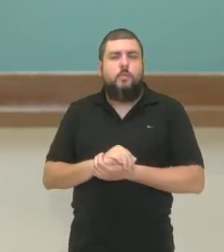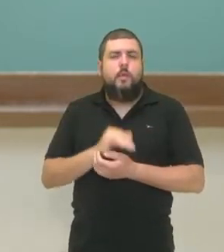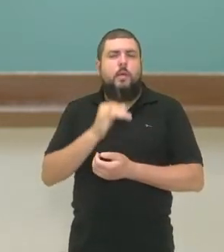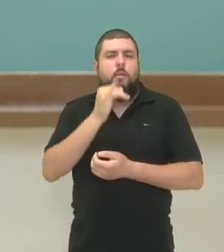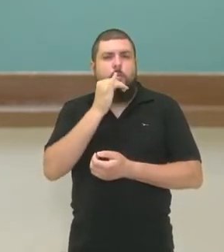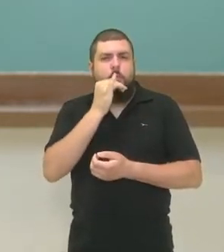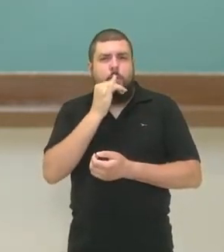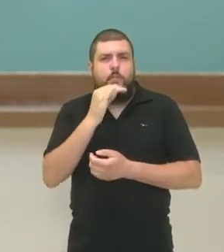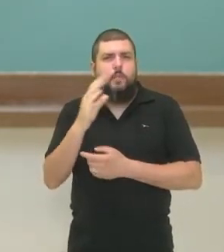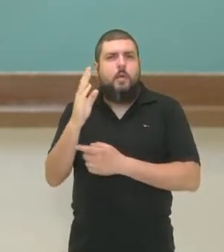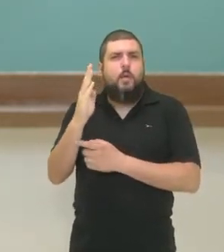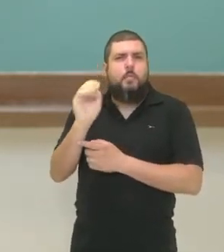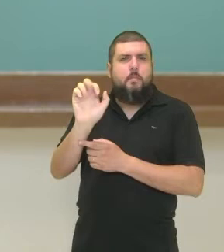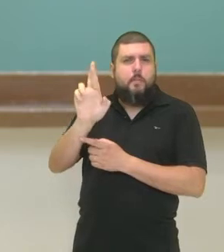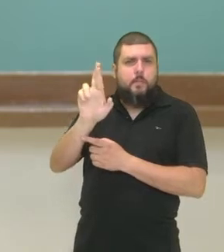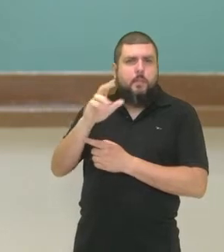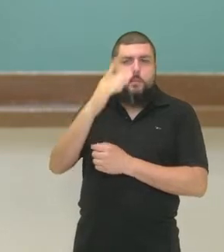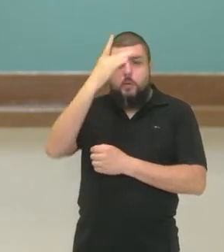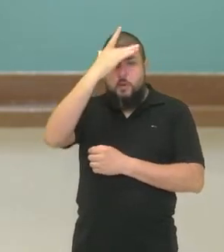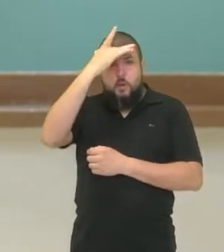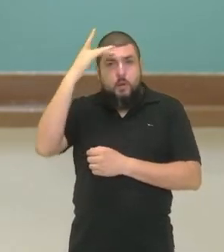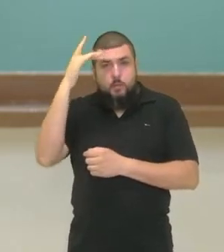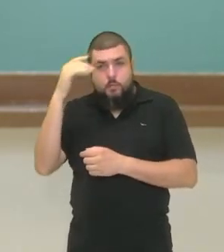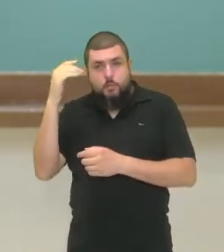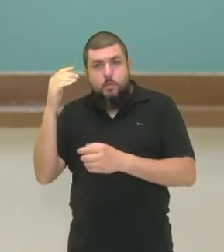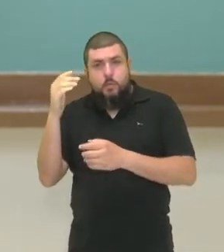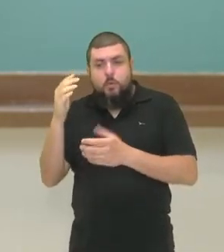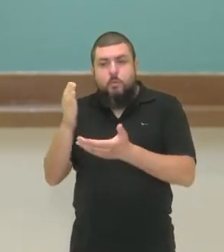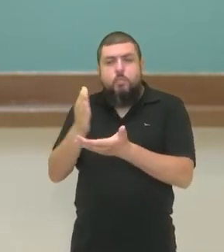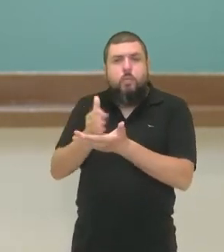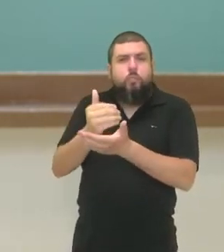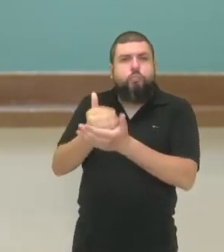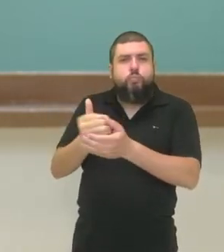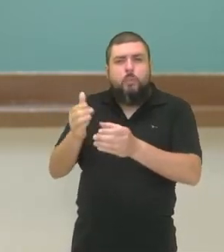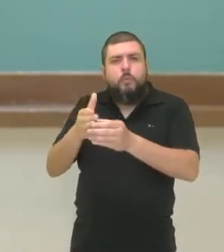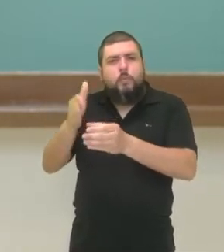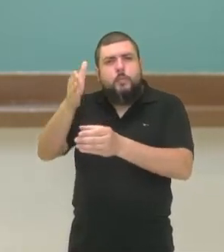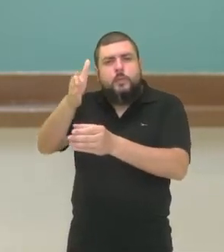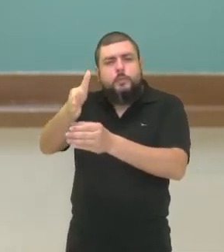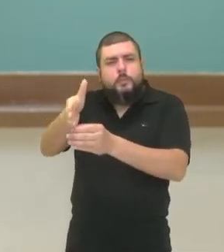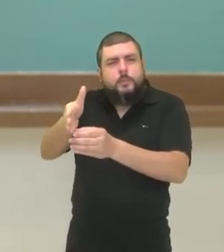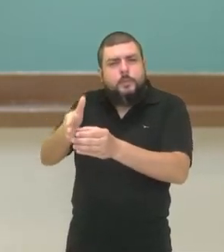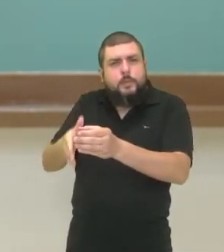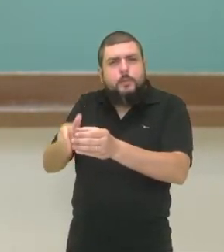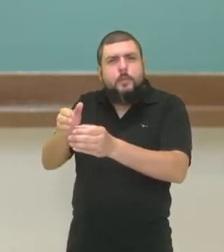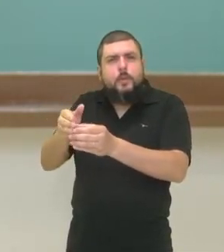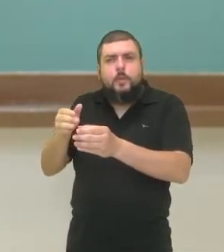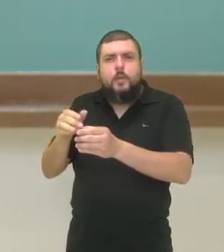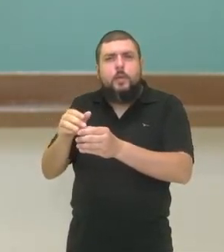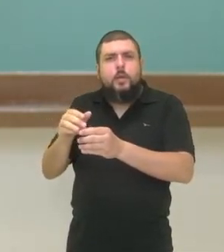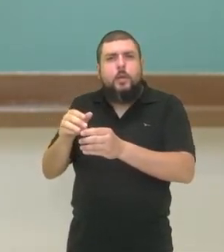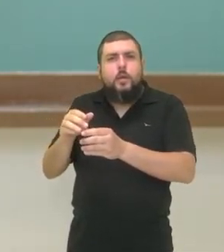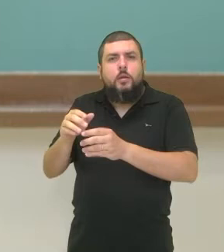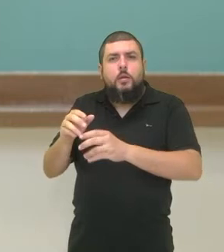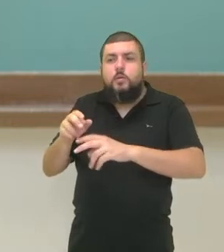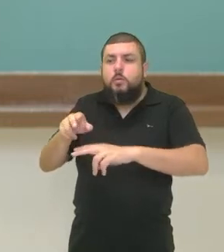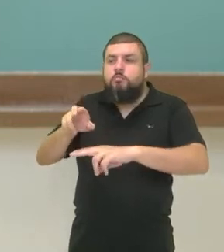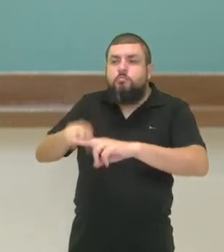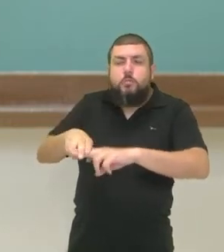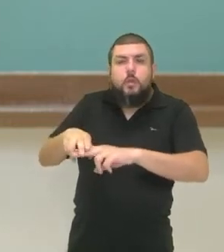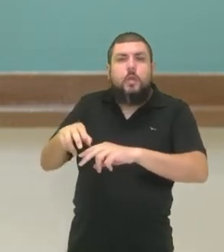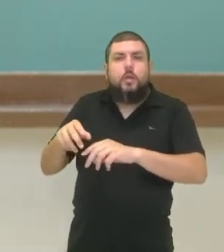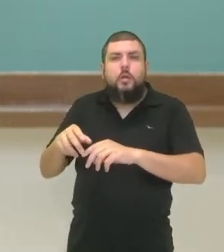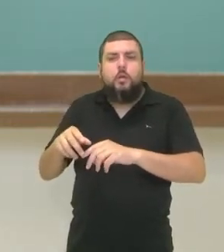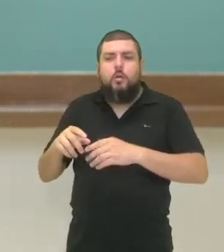pessoa corta uma fatia de bolo e vai ali comemorar o seu aniversário com aquela única fatiazinha, e estava lá o